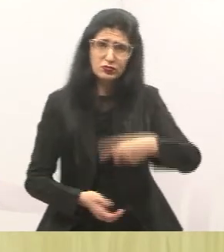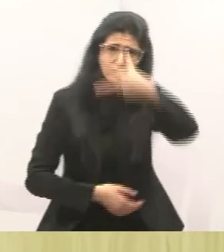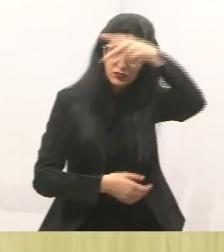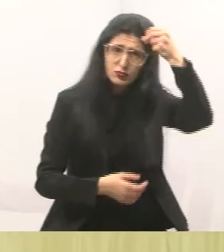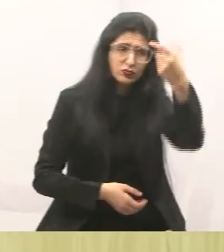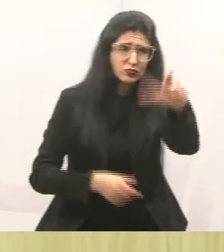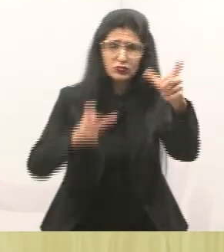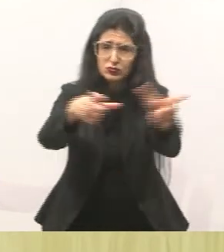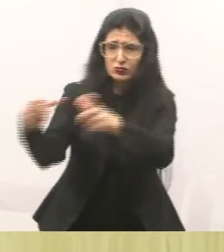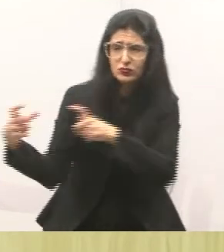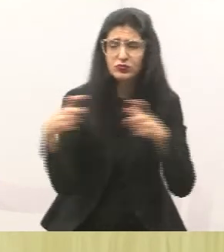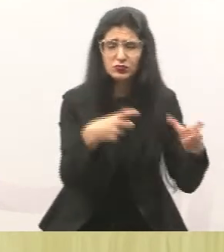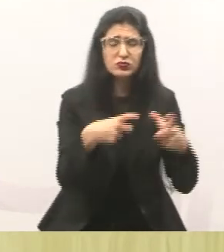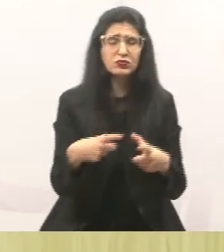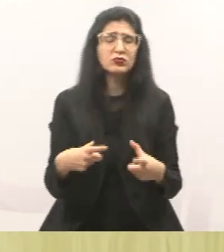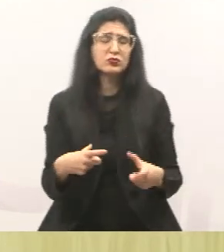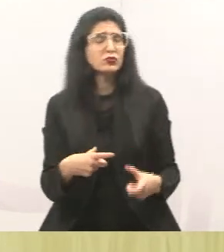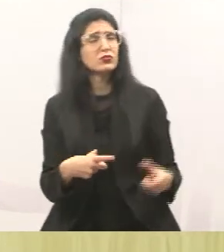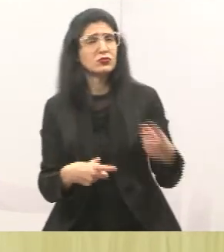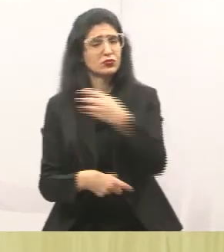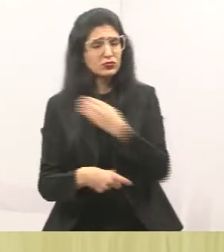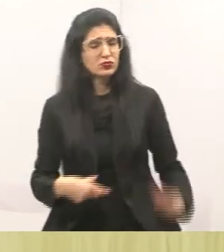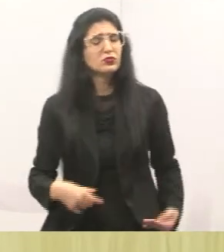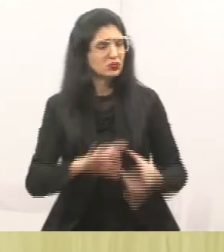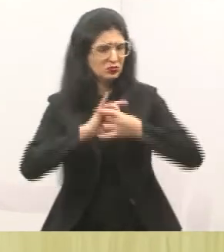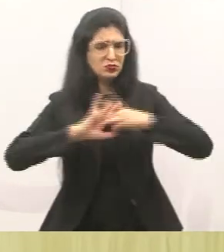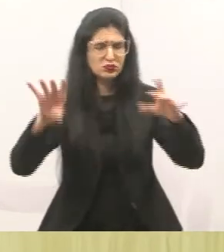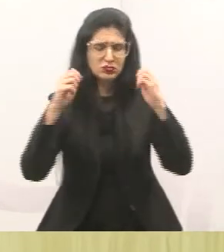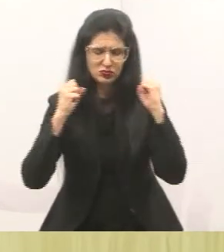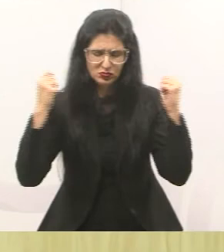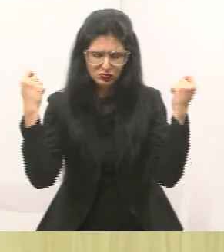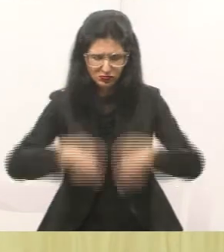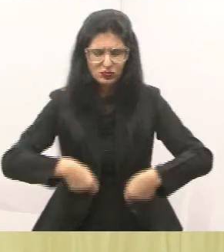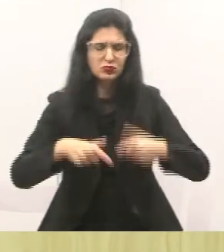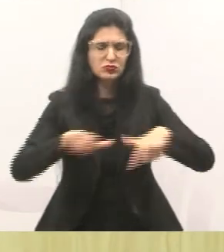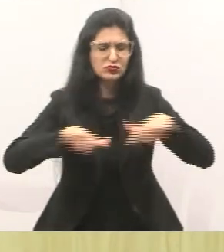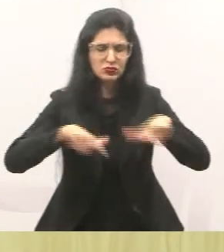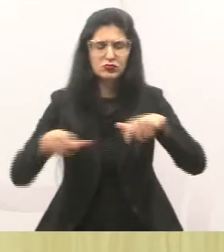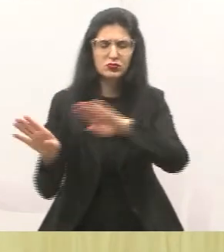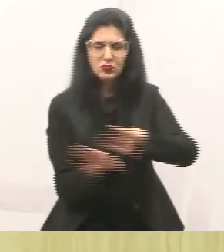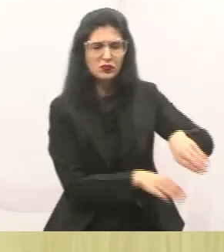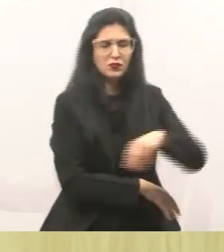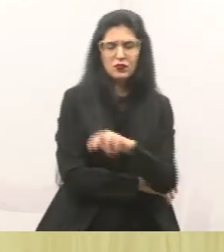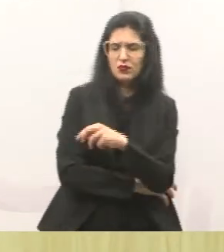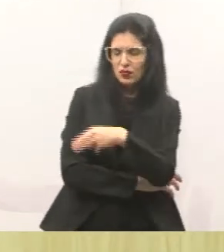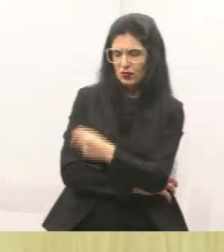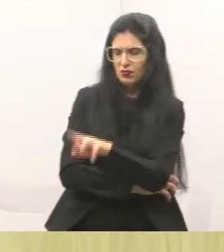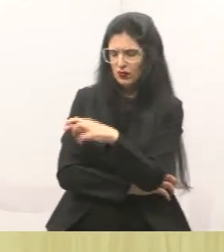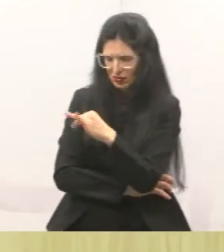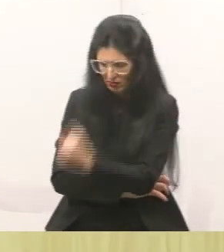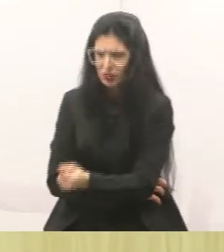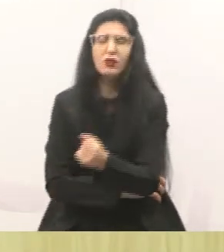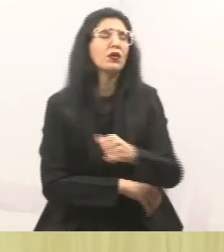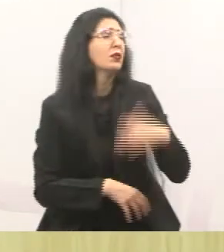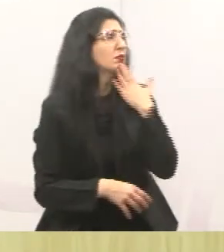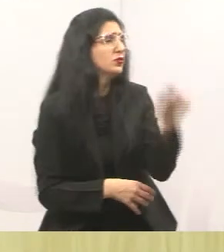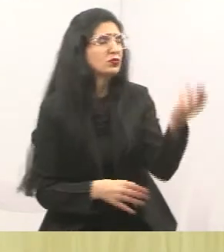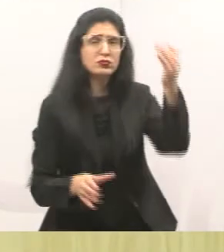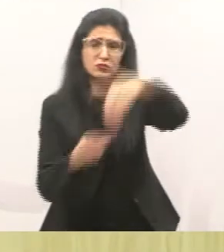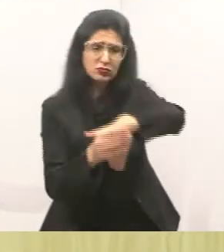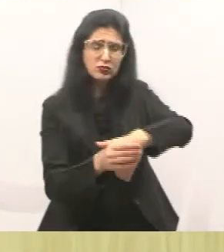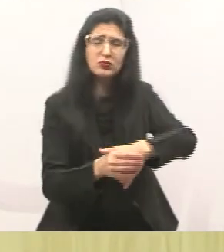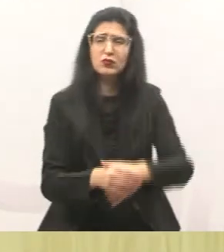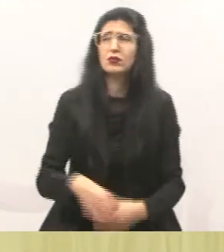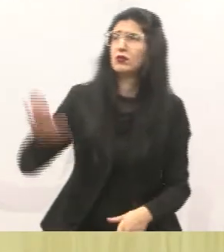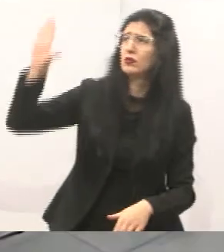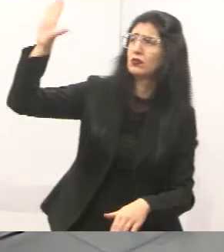locais públicos? Ao aguardo de manifestação, subscrevemos. Vereadora doutora Márcia Santos. Senhor presidente, foi solicitado votação. Senhor presidente, a